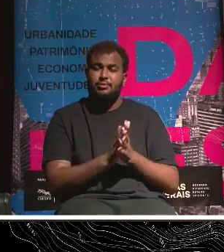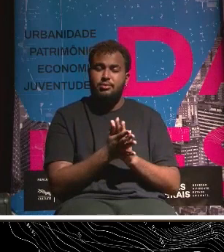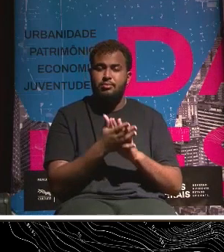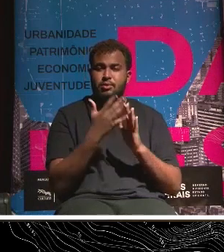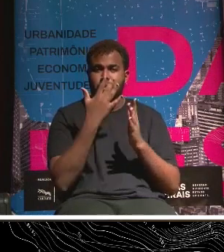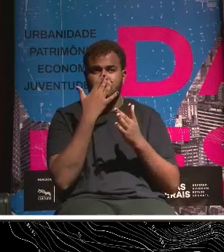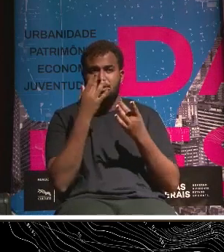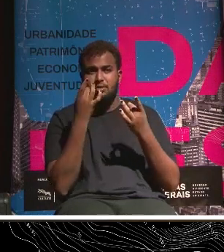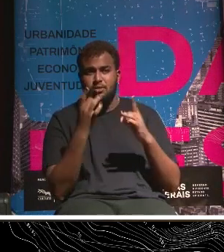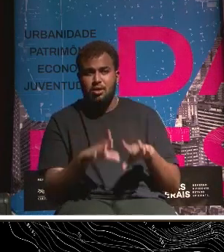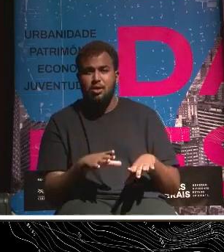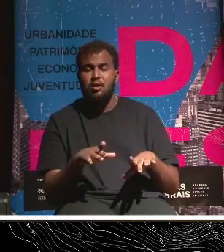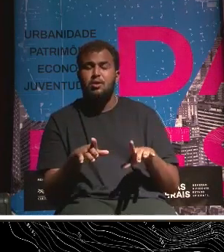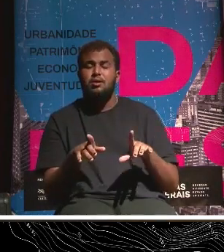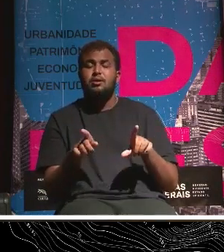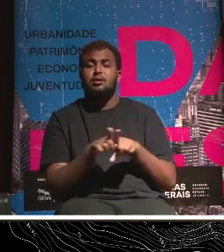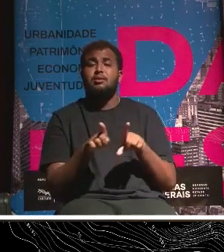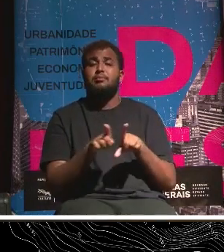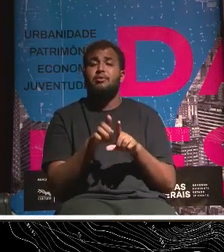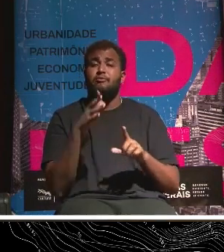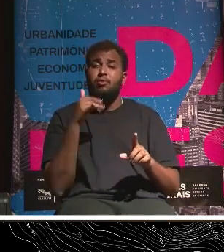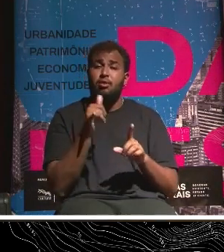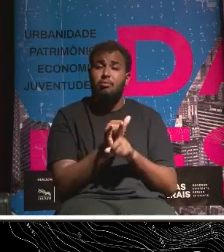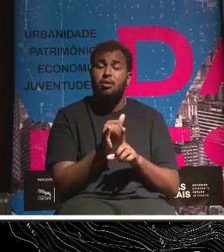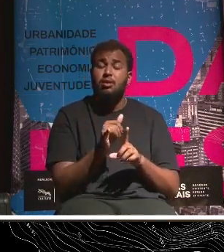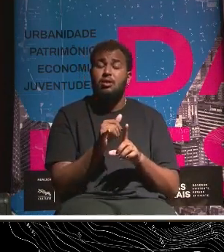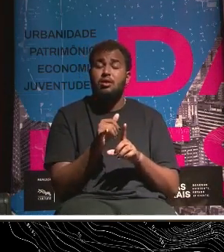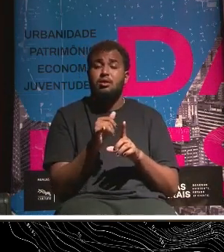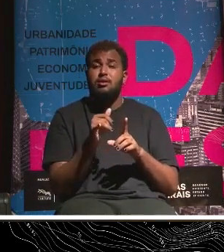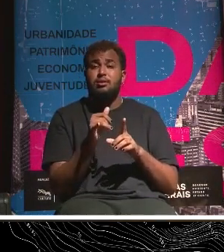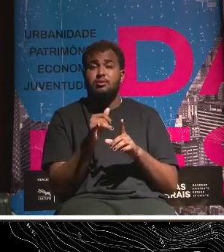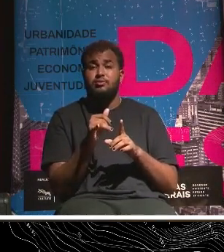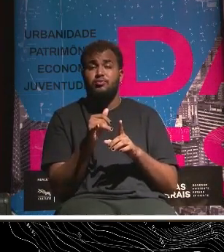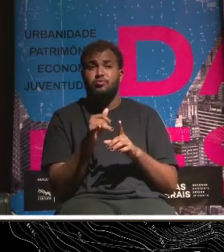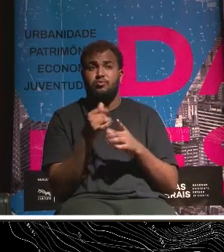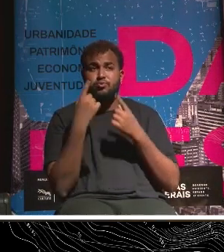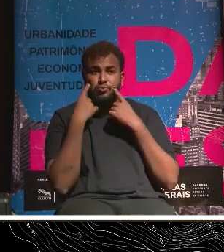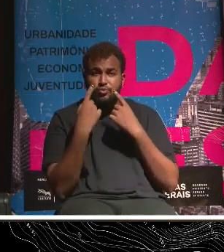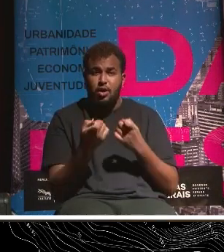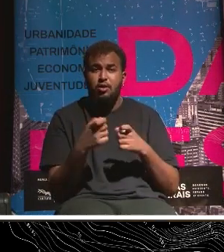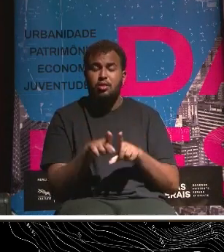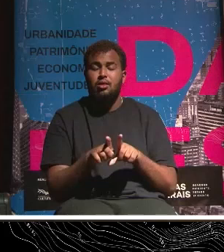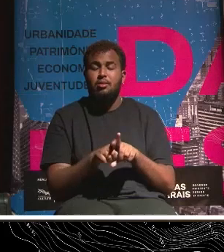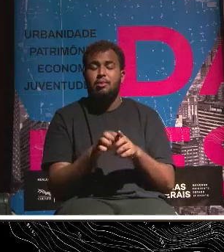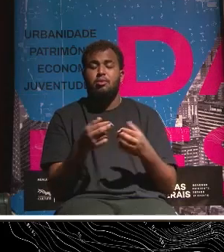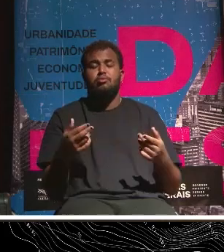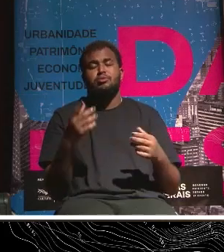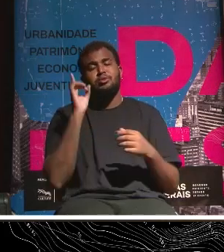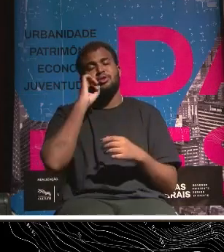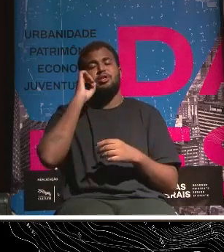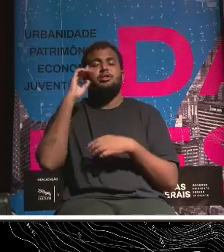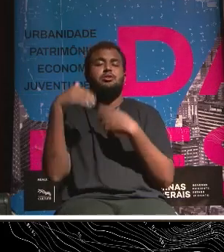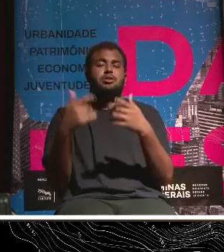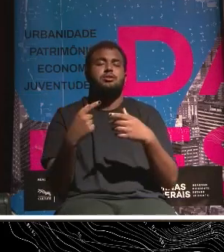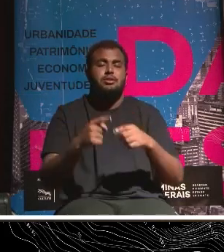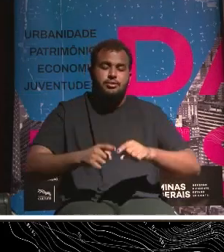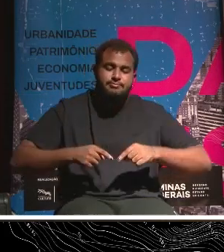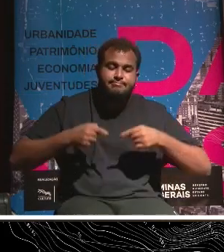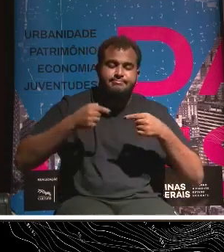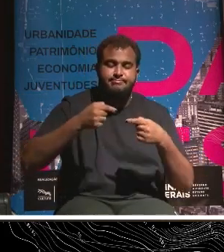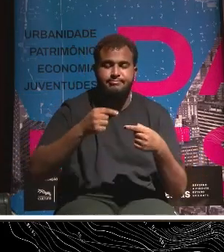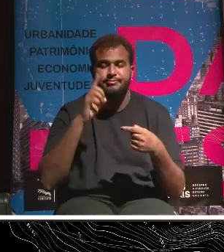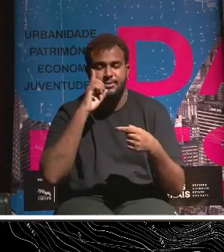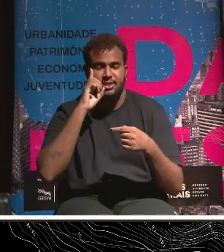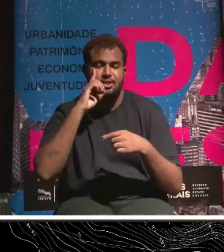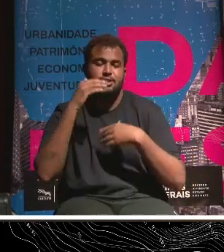que traz vulnerabilidade, precariedade, e, ao mesmo tempo, questões do dia a dia que, às vezes, a gente enfrenta, que são de